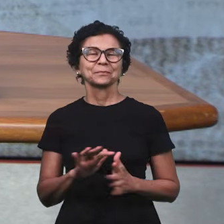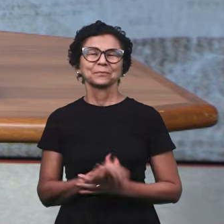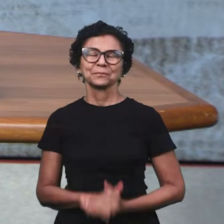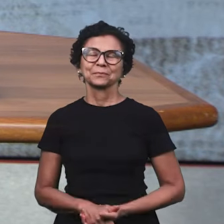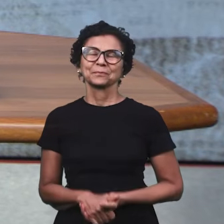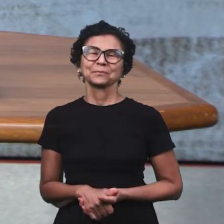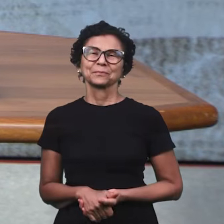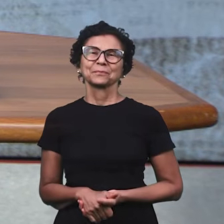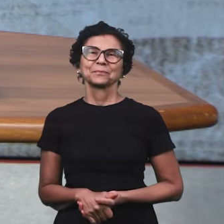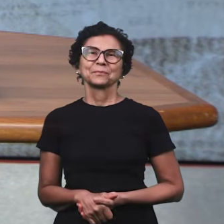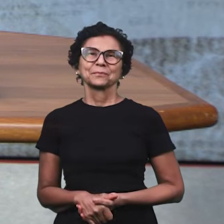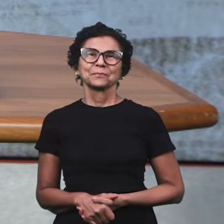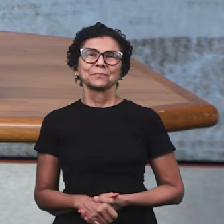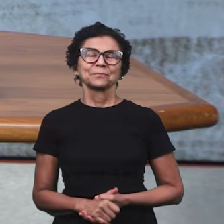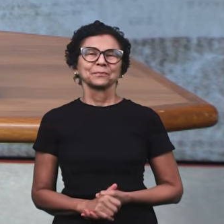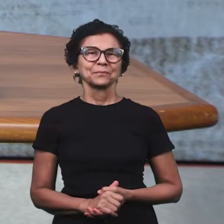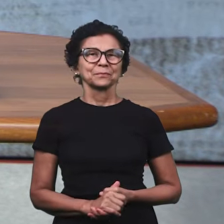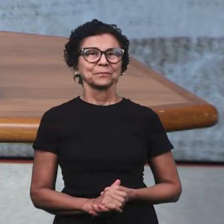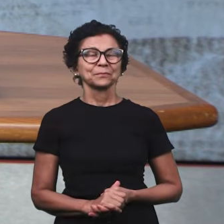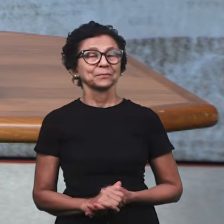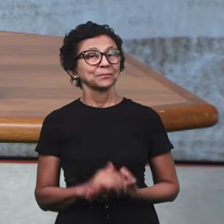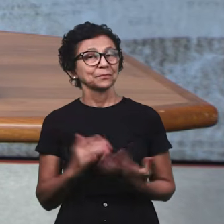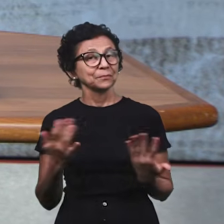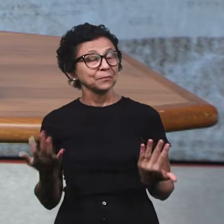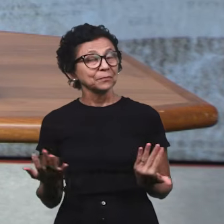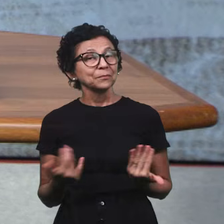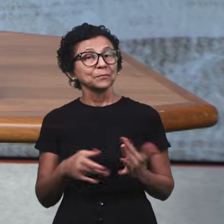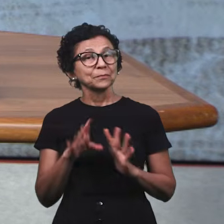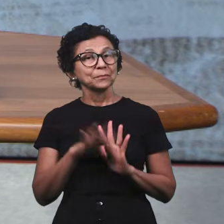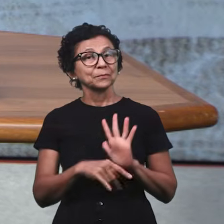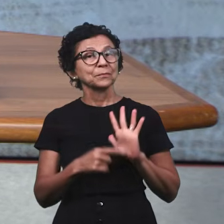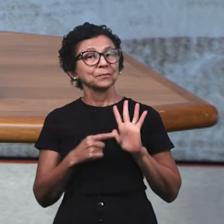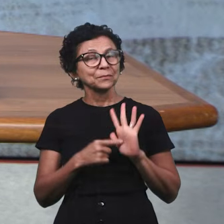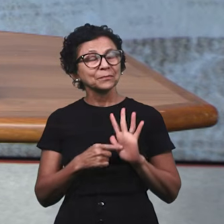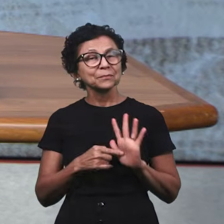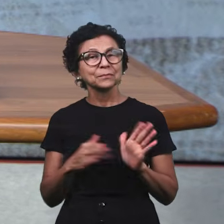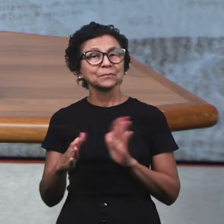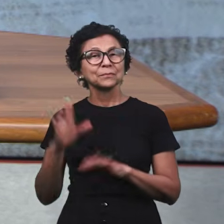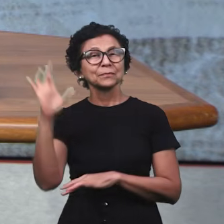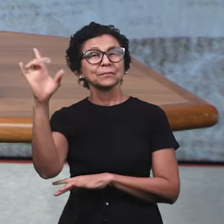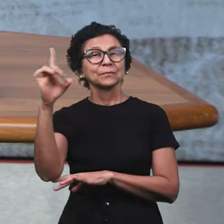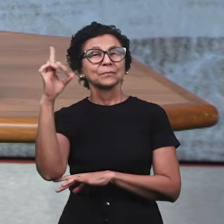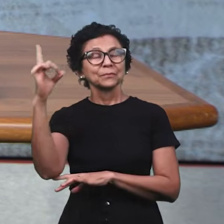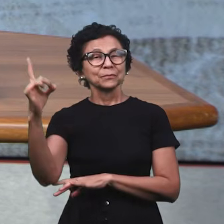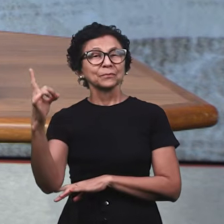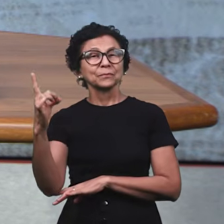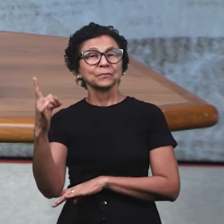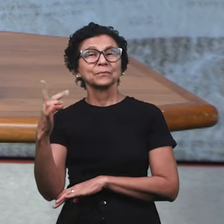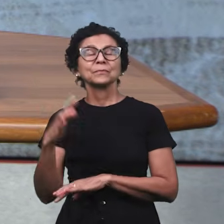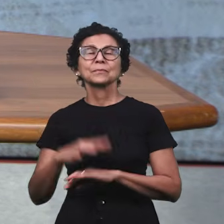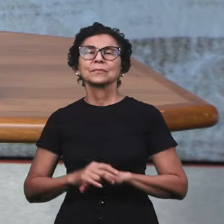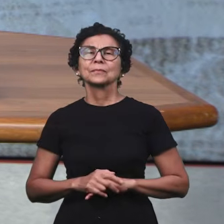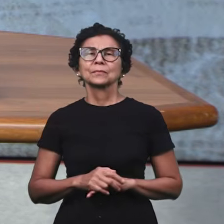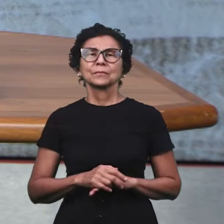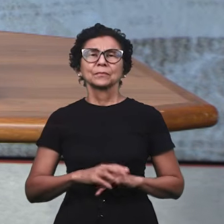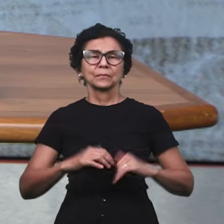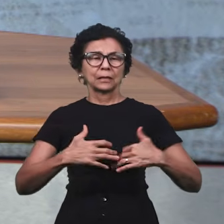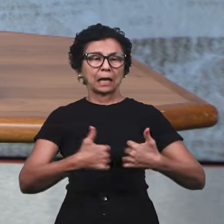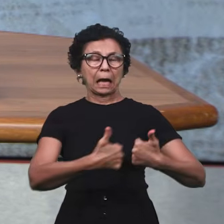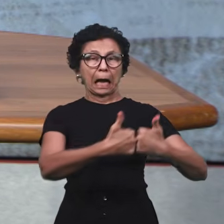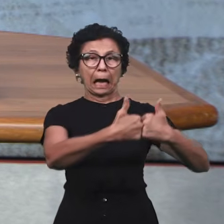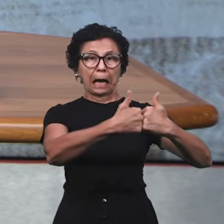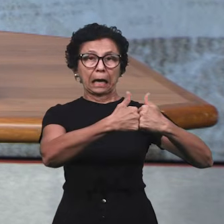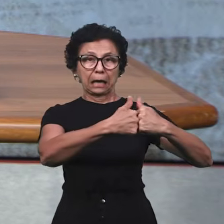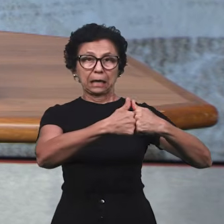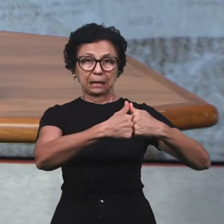fato descrito aqui na palavra de quando Davi estava trazendo a arca do Senhor. E